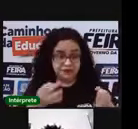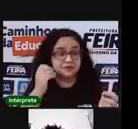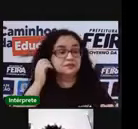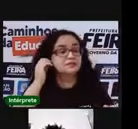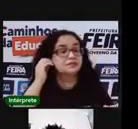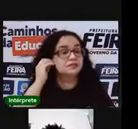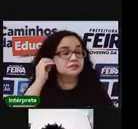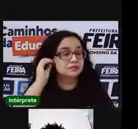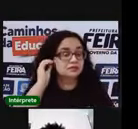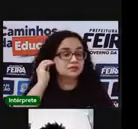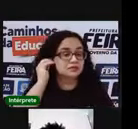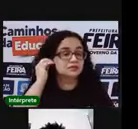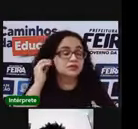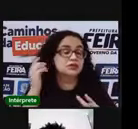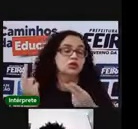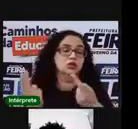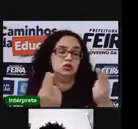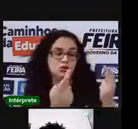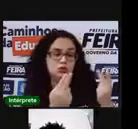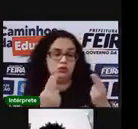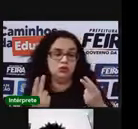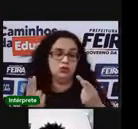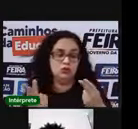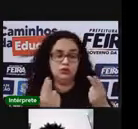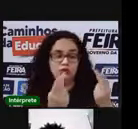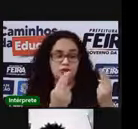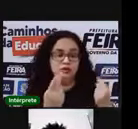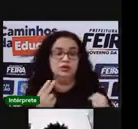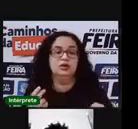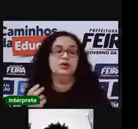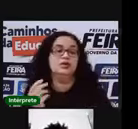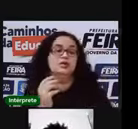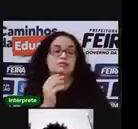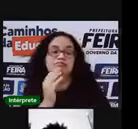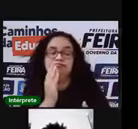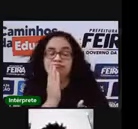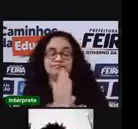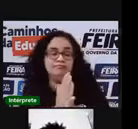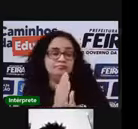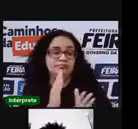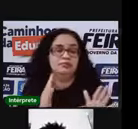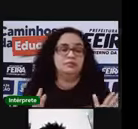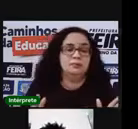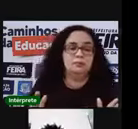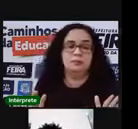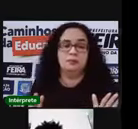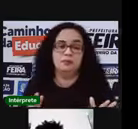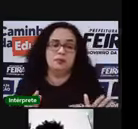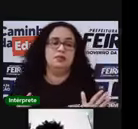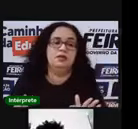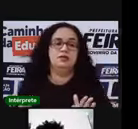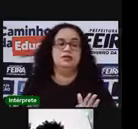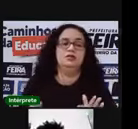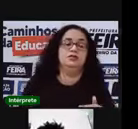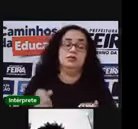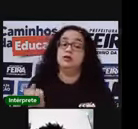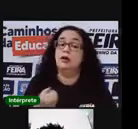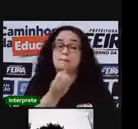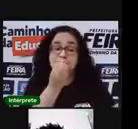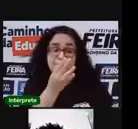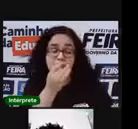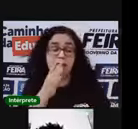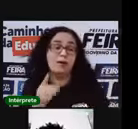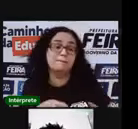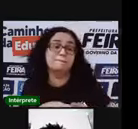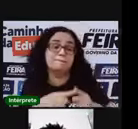Então, a igualdade deixa a gente, ó, nessa condição. Eu estou pronta para isso aqui. Isso é bom. Mas